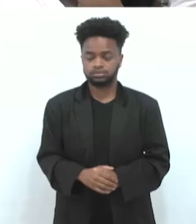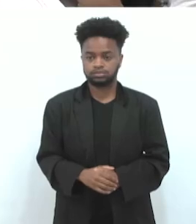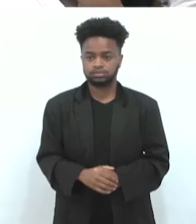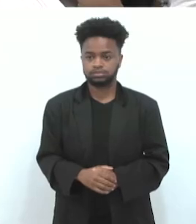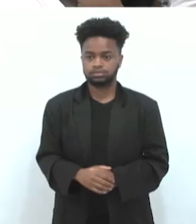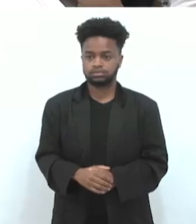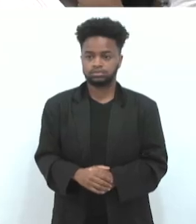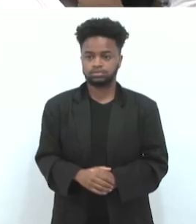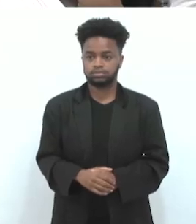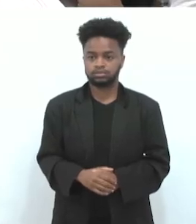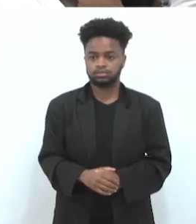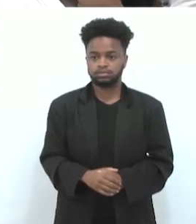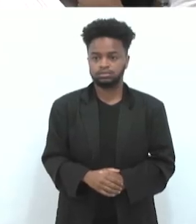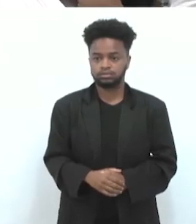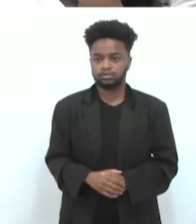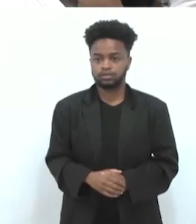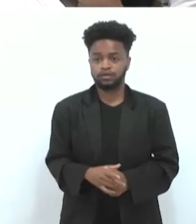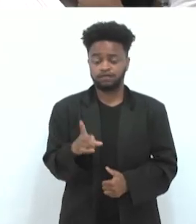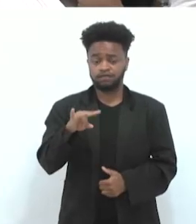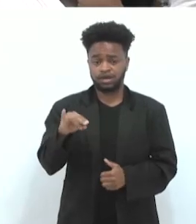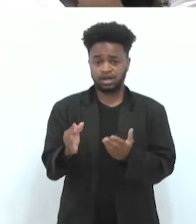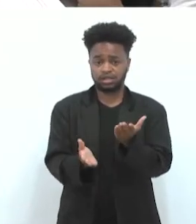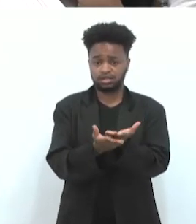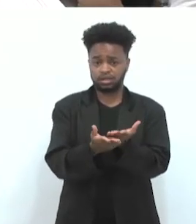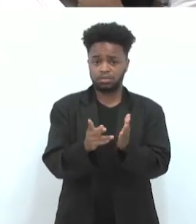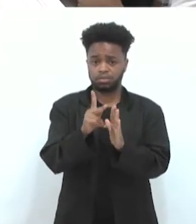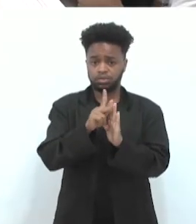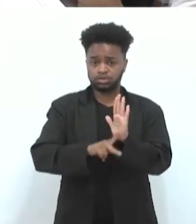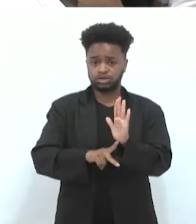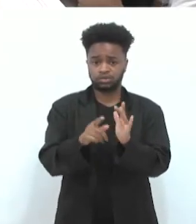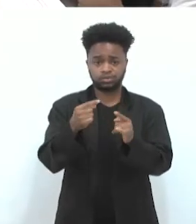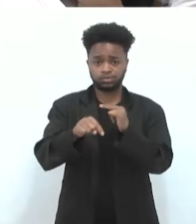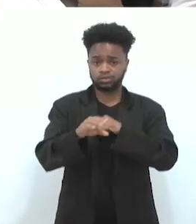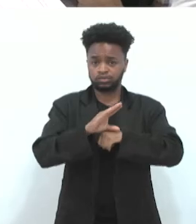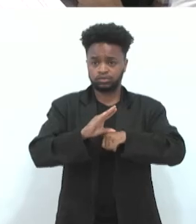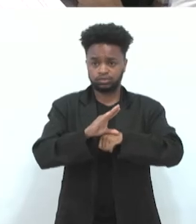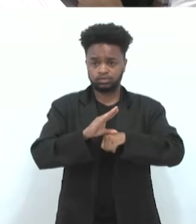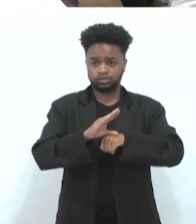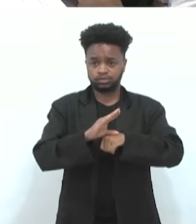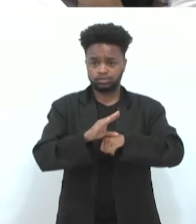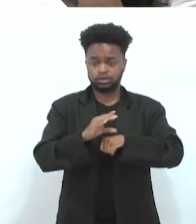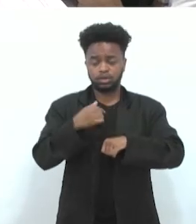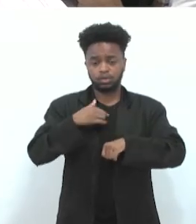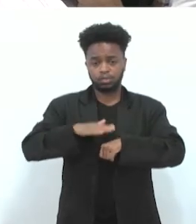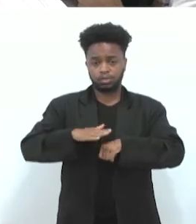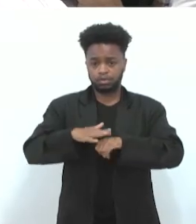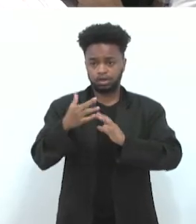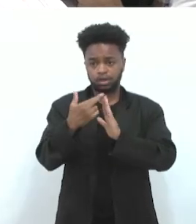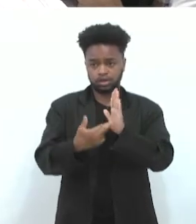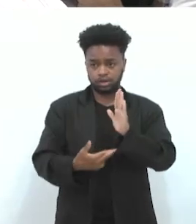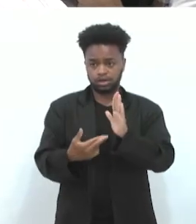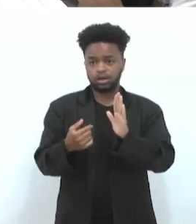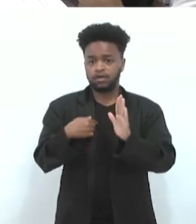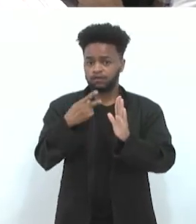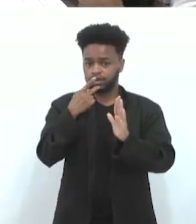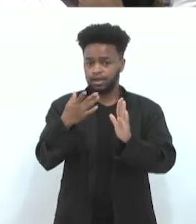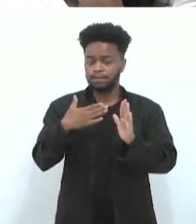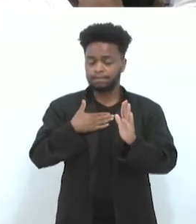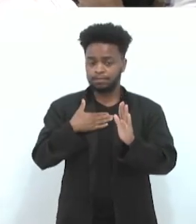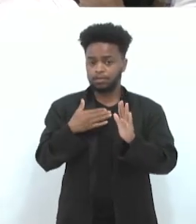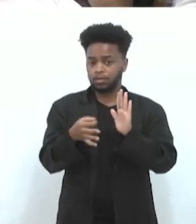a gente Ele vai ser eu anexado ao mudo o projeto parecer. inconstitucional Vai e ser o anexado, depois vai ser 234, declarado ele está inconstitucional. sob a minha relatoria. Eu já adianto que o meu parecer é pela